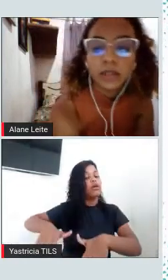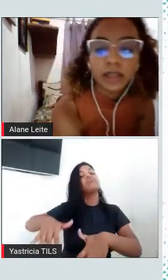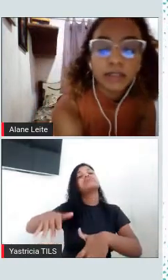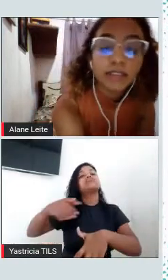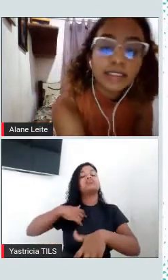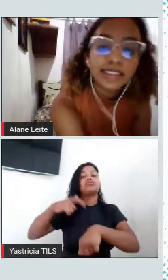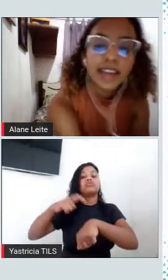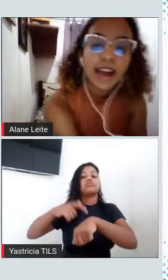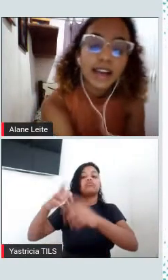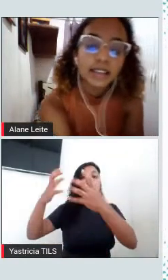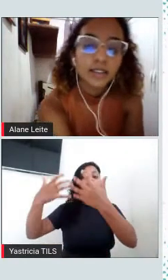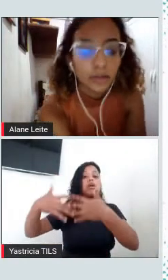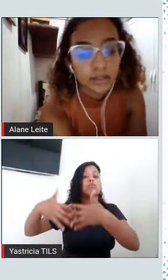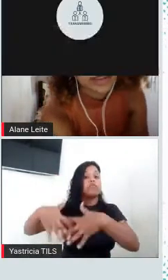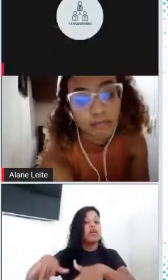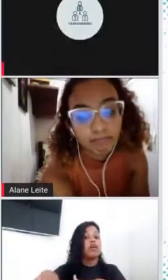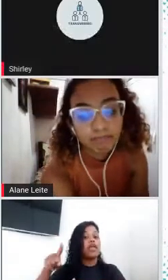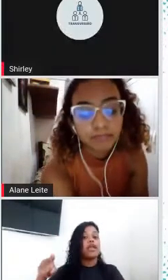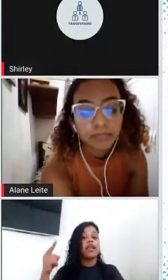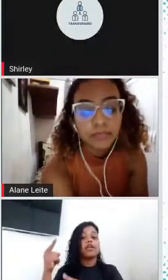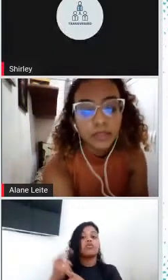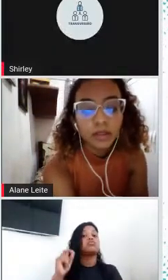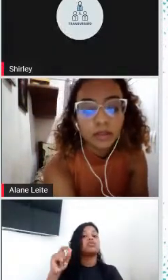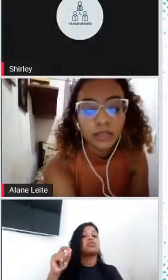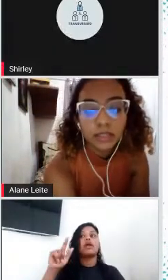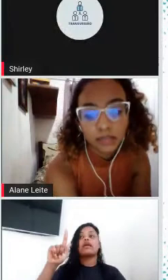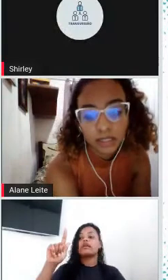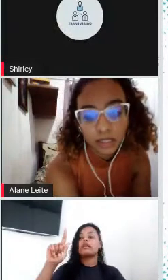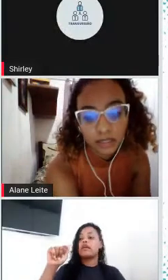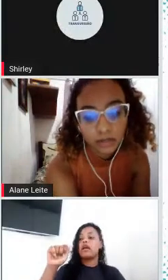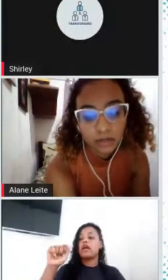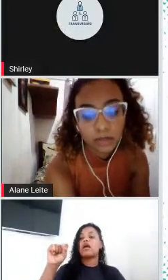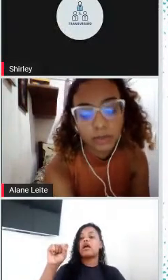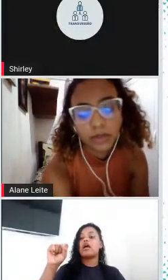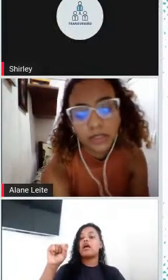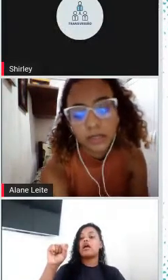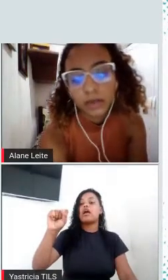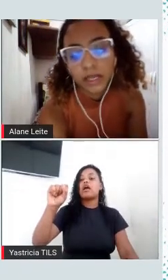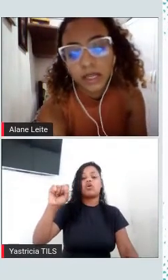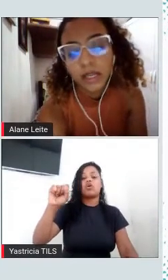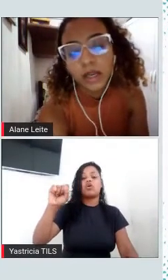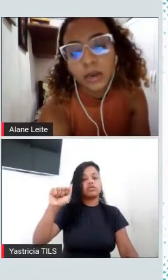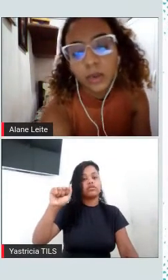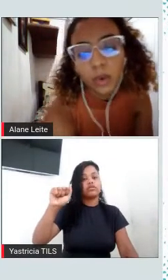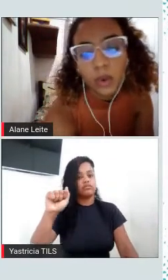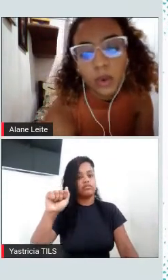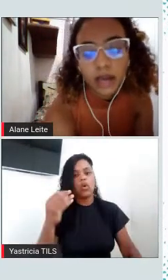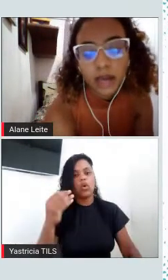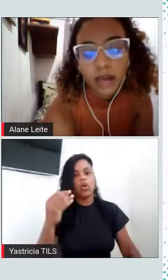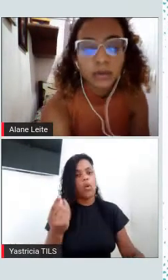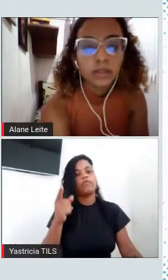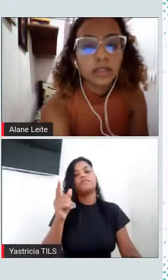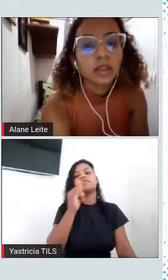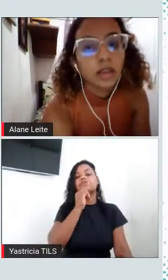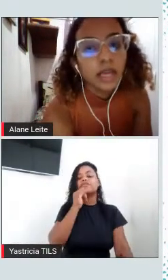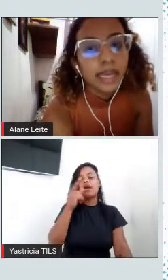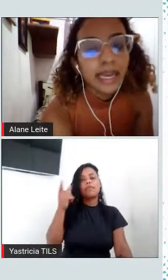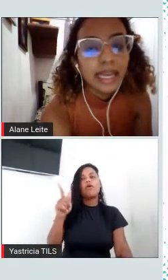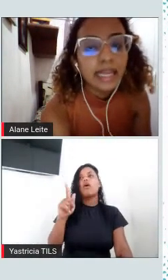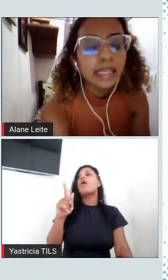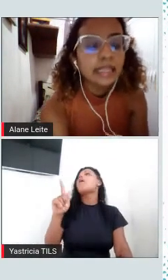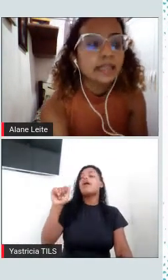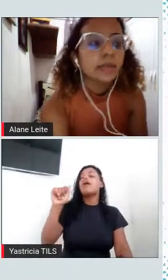vai se encontrar na fase gasosa. Como assim na fase gasosa? Eu botei um exemplo aí, o gás de